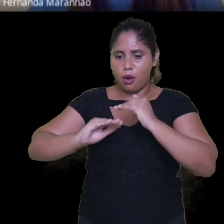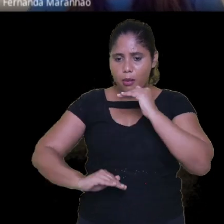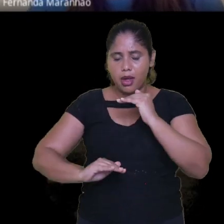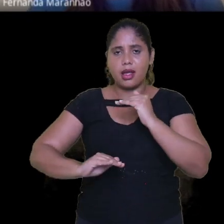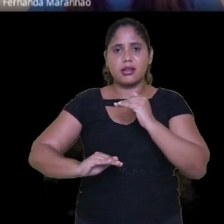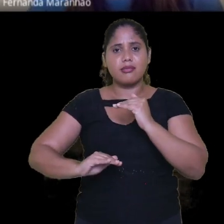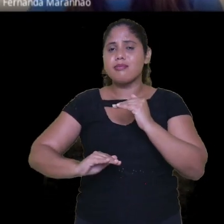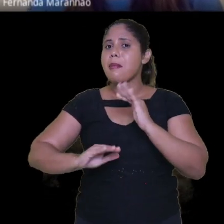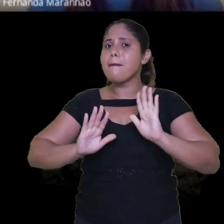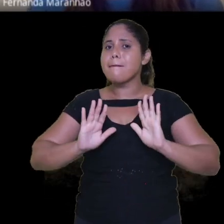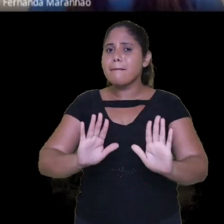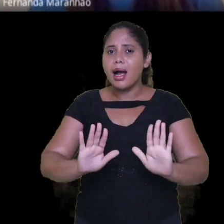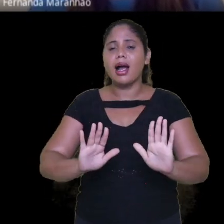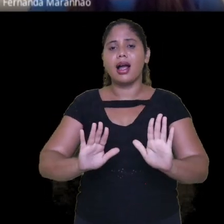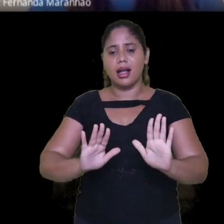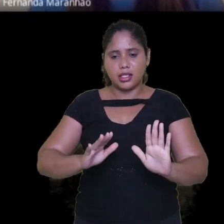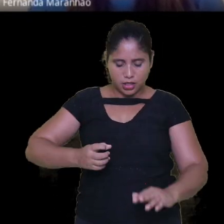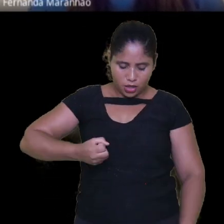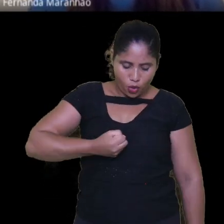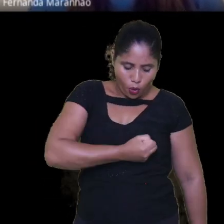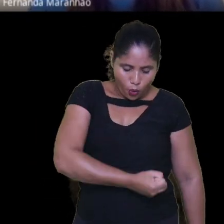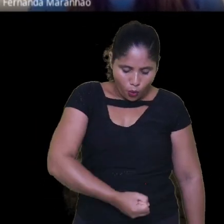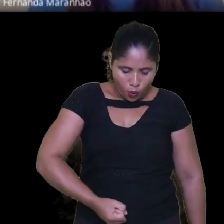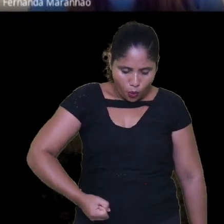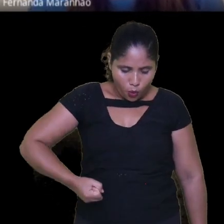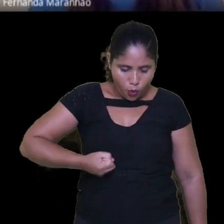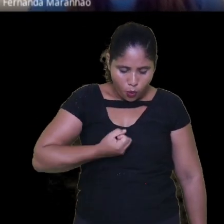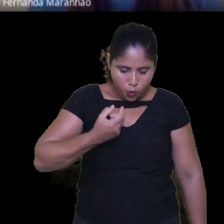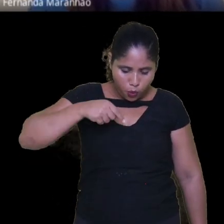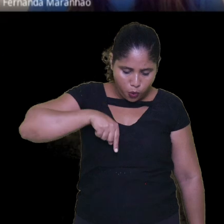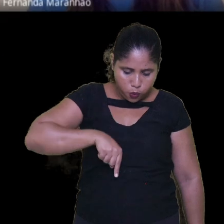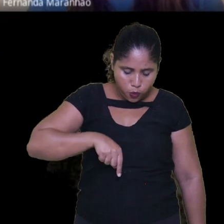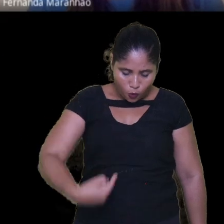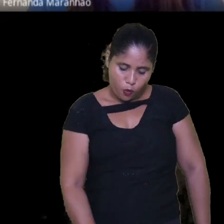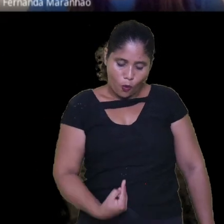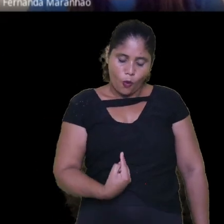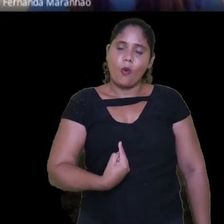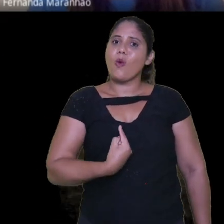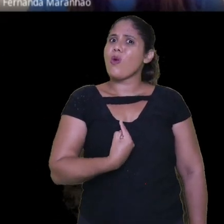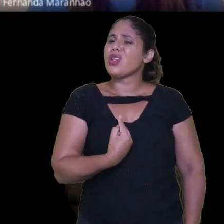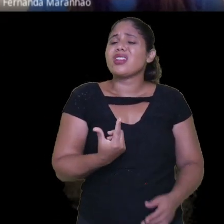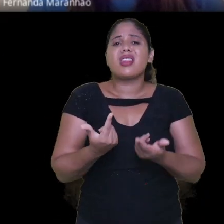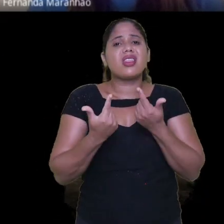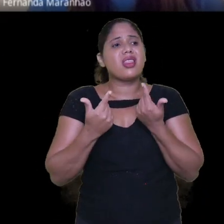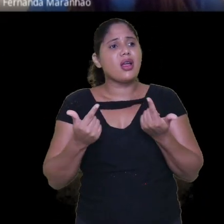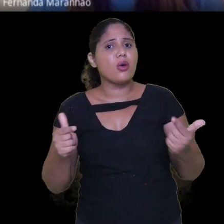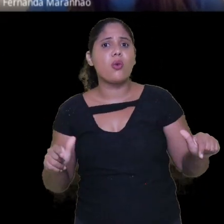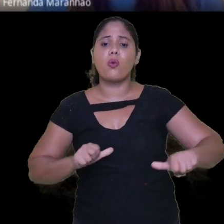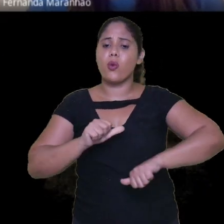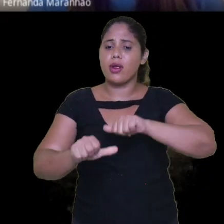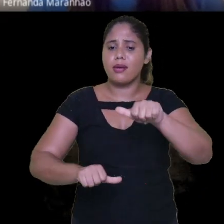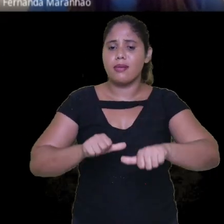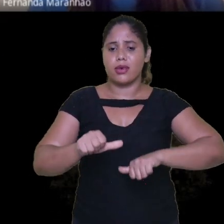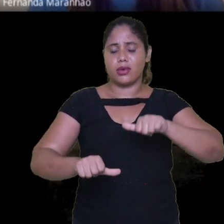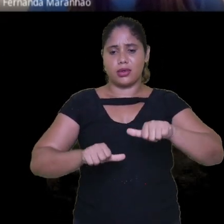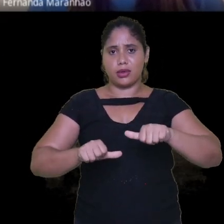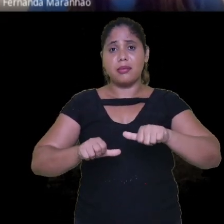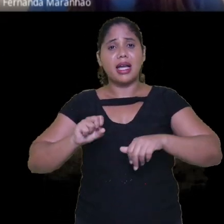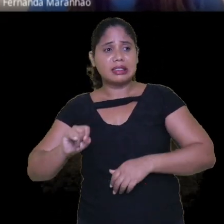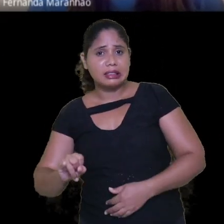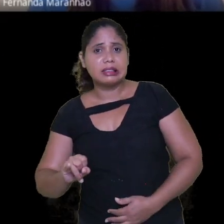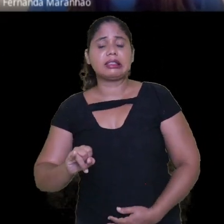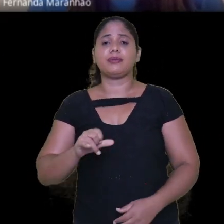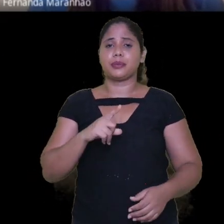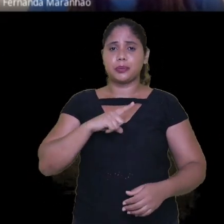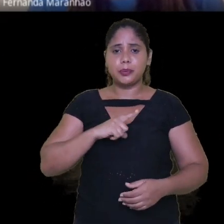de crescimento aquém dos demais, mas por padrão constitucional. A próxima coluna fala do que